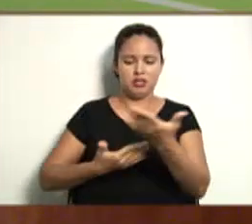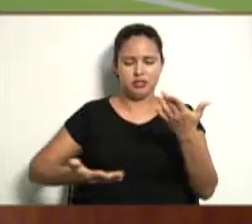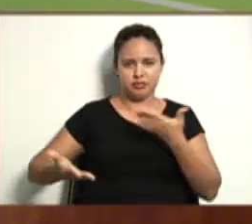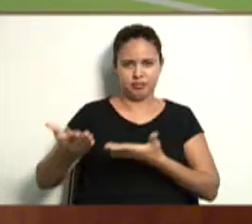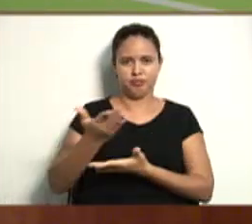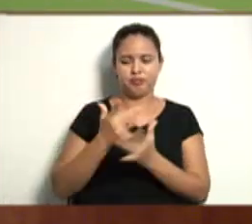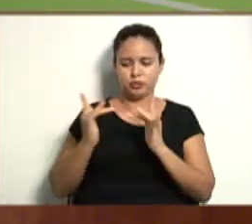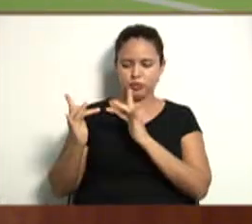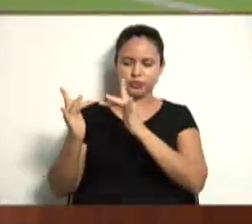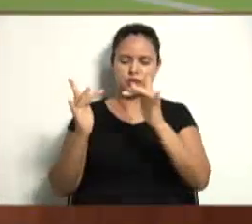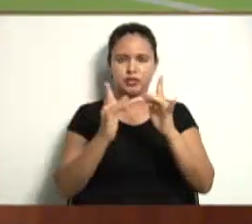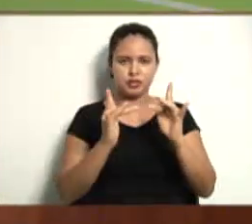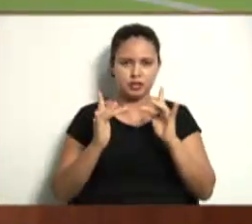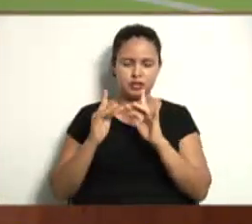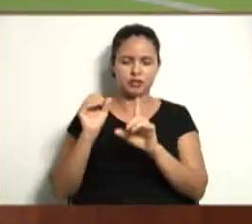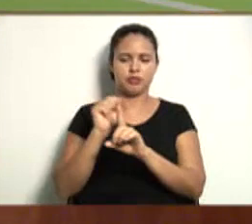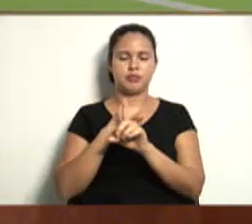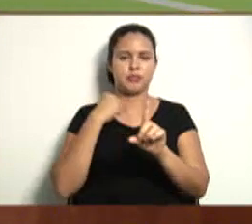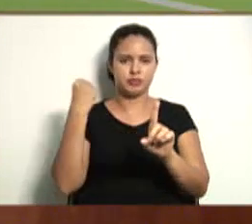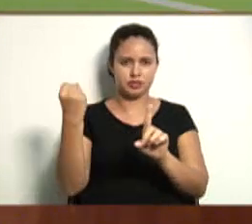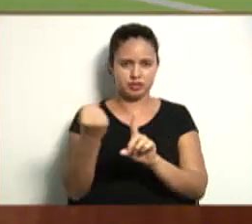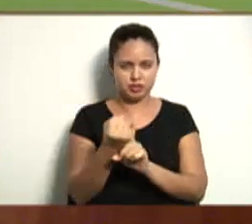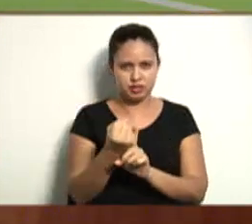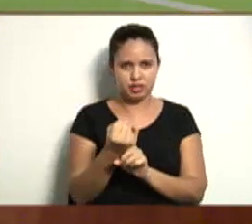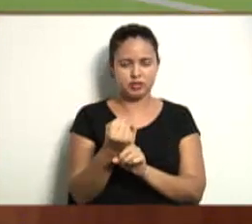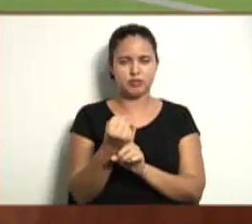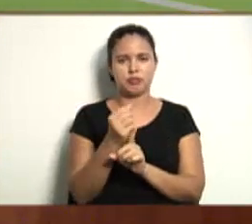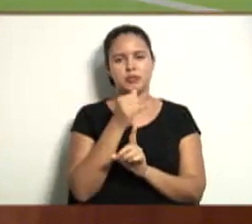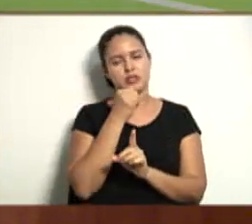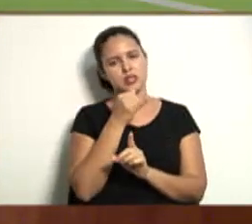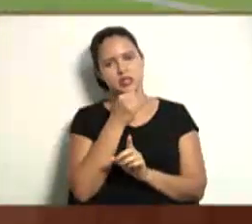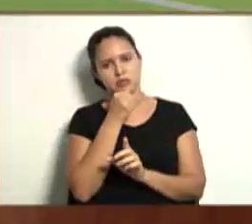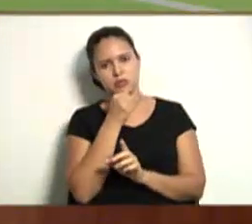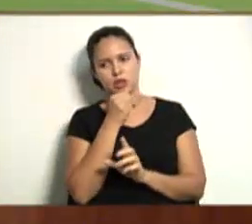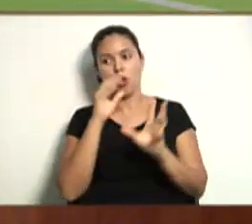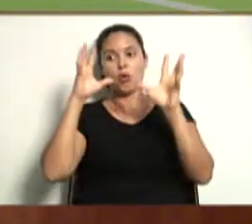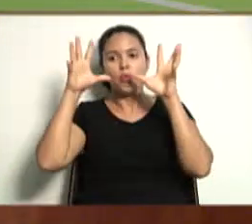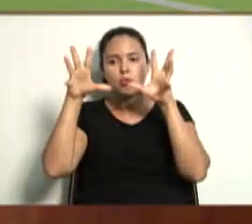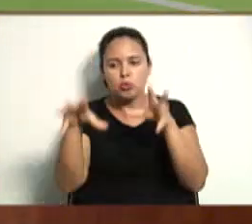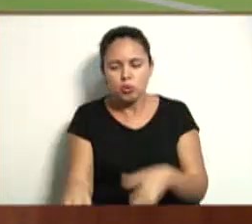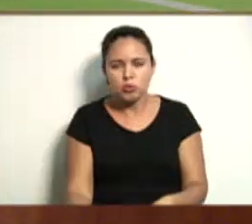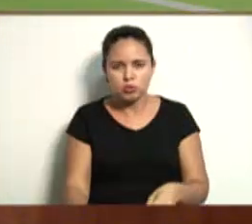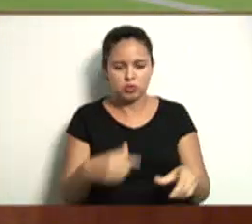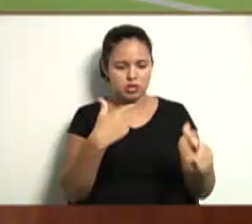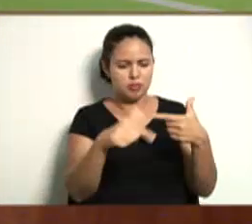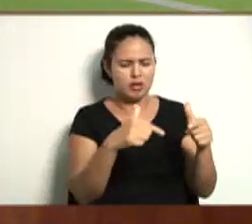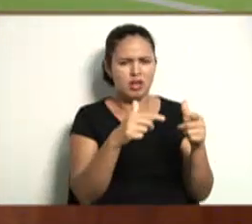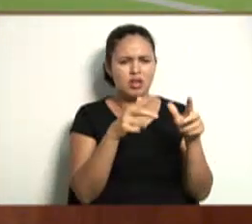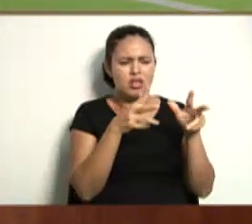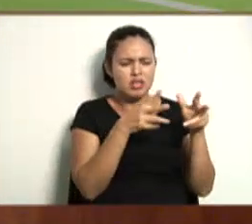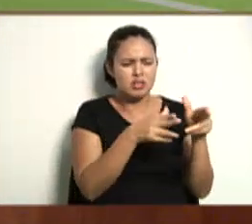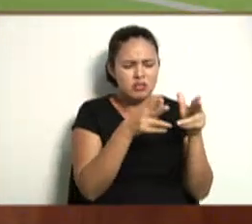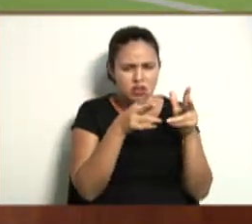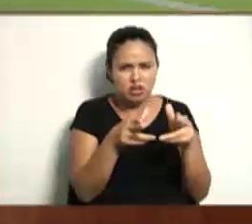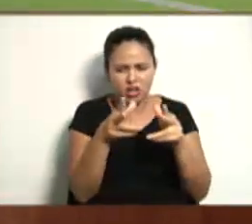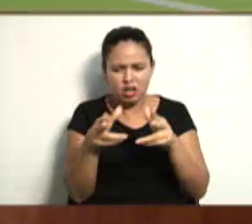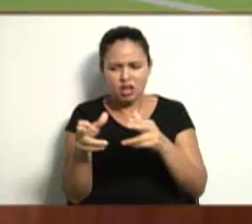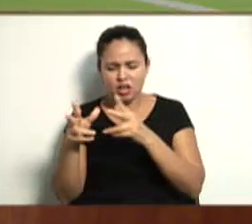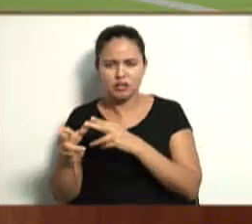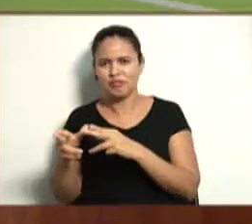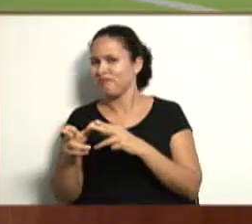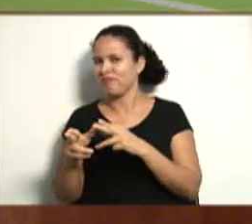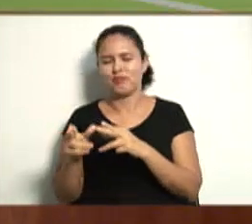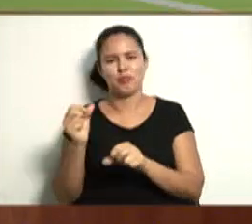sociais. Não dá para todo mundo fazer a mesma coisa, correto? Olha, vamos